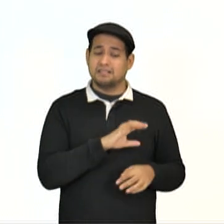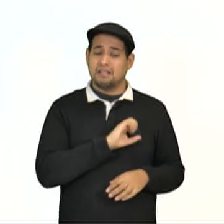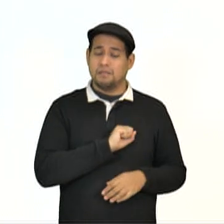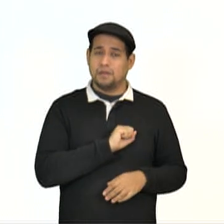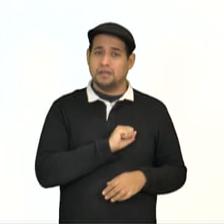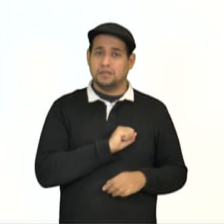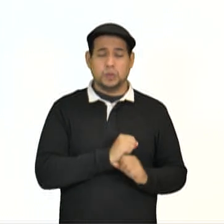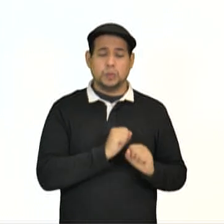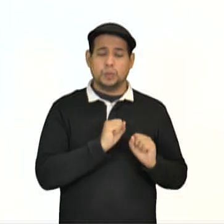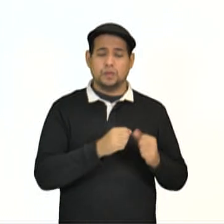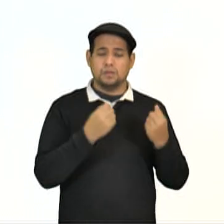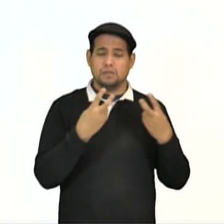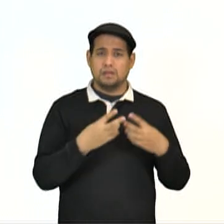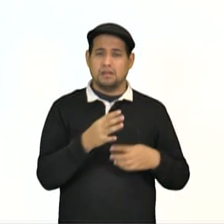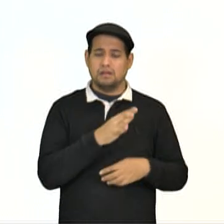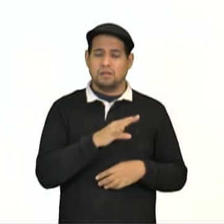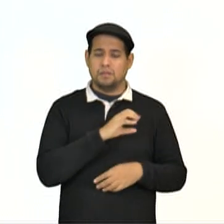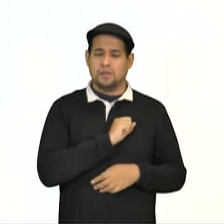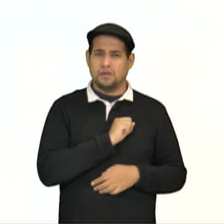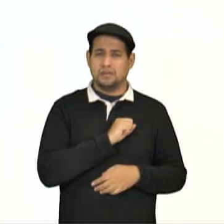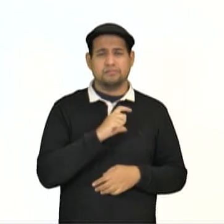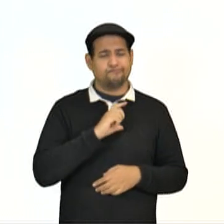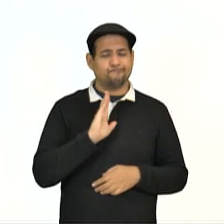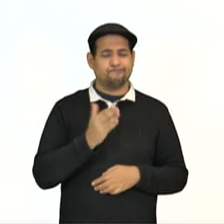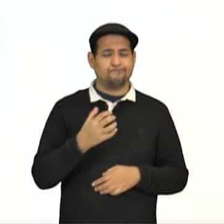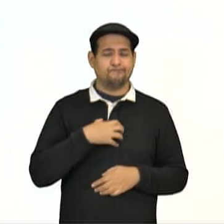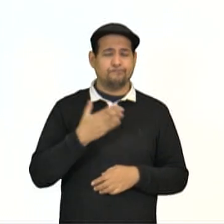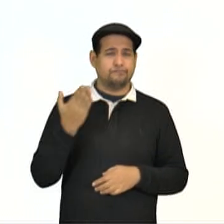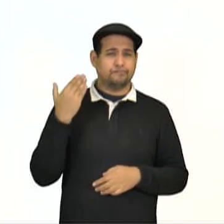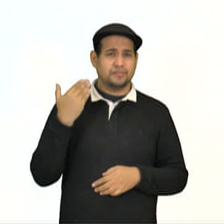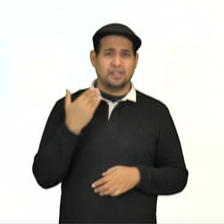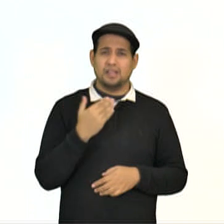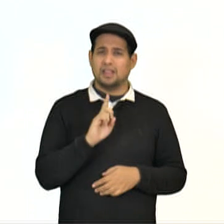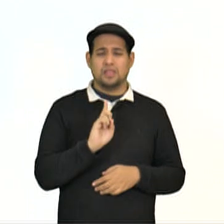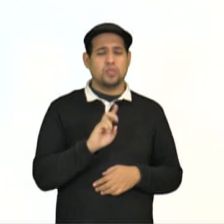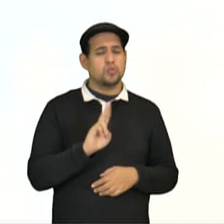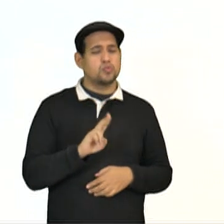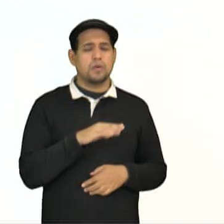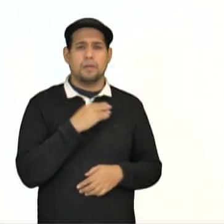Eu possa lhe dizer do amor que tive, que não seja